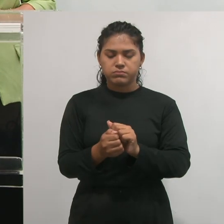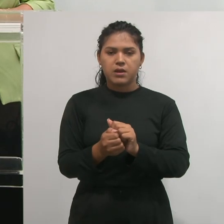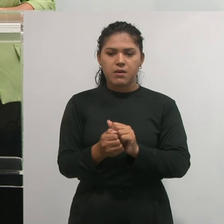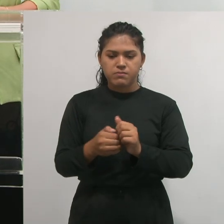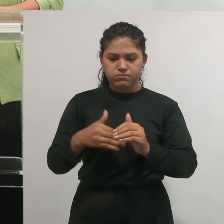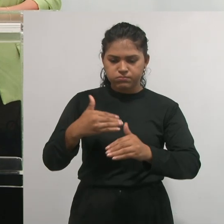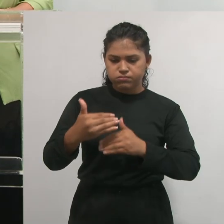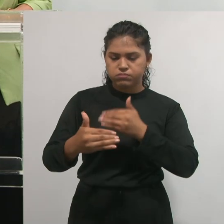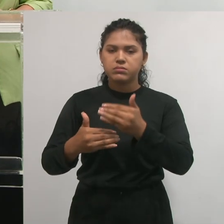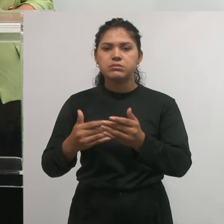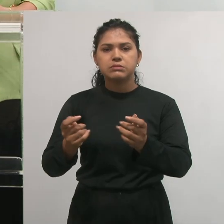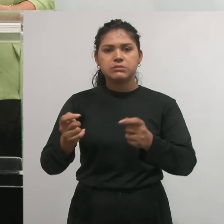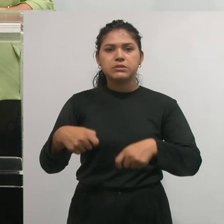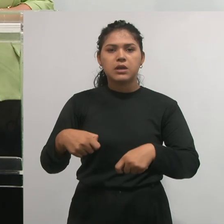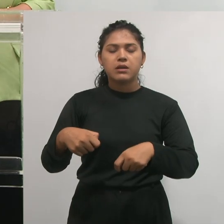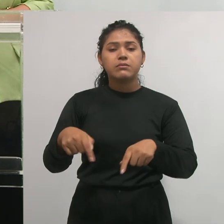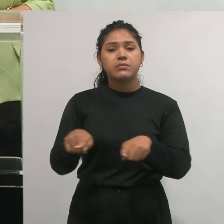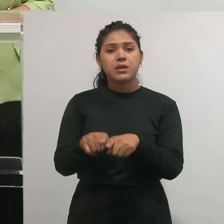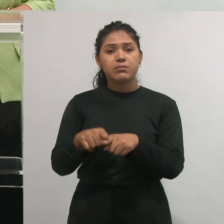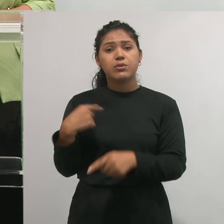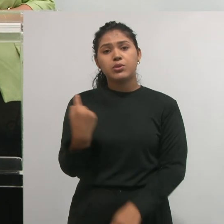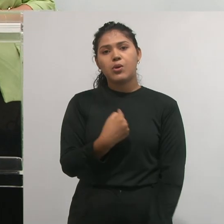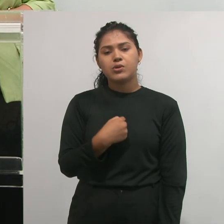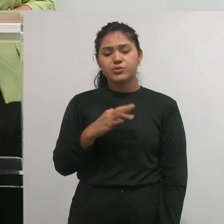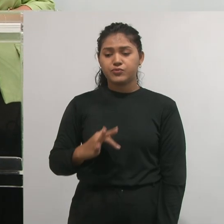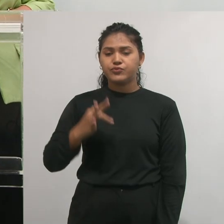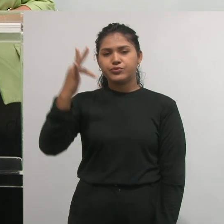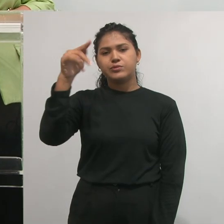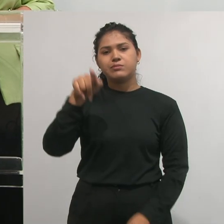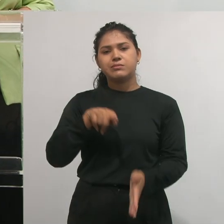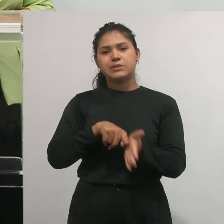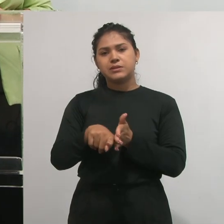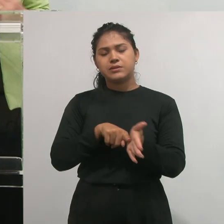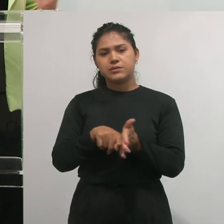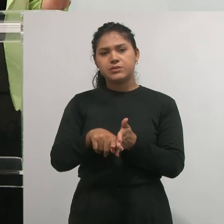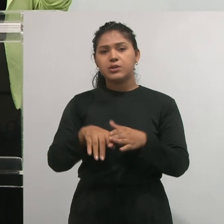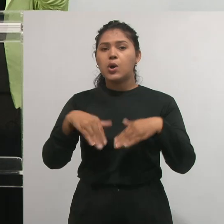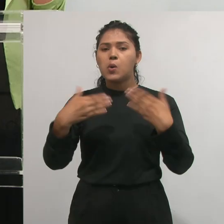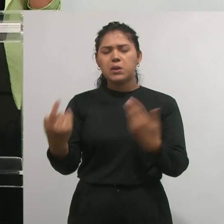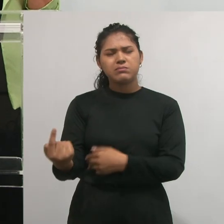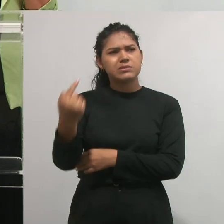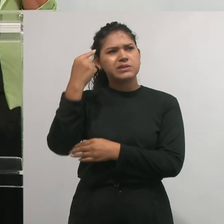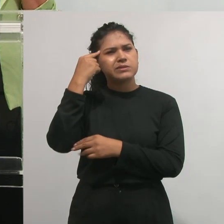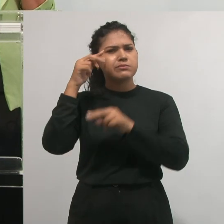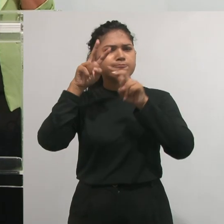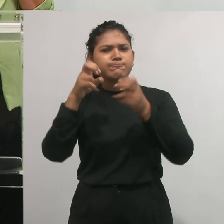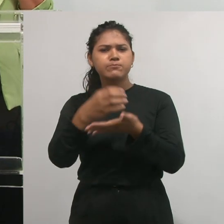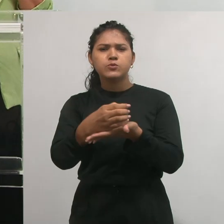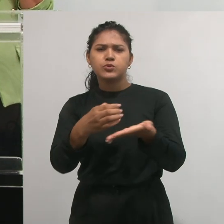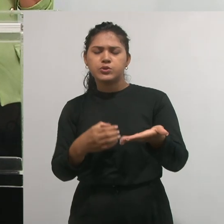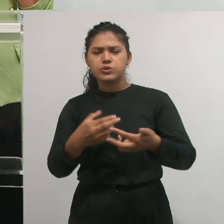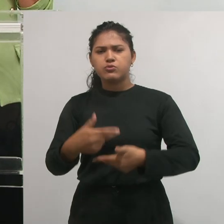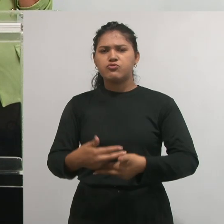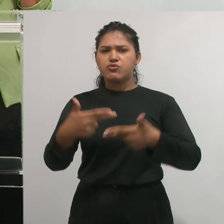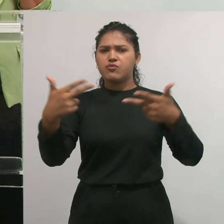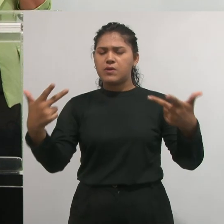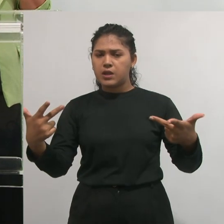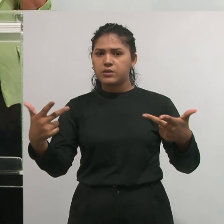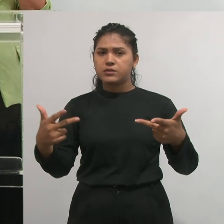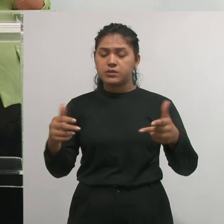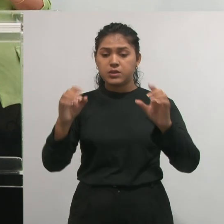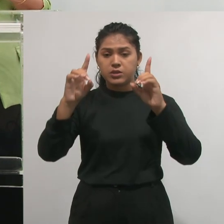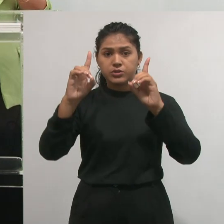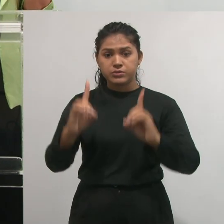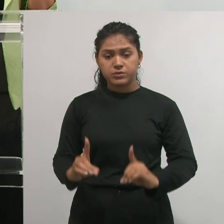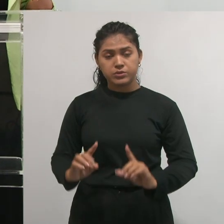atitudes nos nossos alunos e nós, inicialmente, como pesquisadores, né? Então, quando a gente reflete sobre currículo, sobre